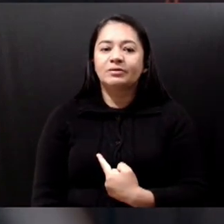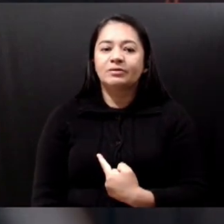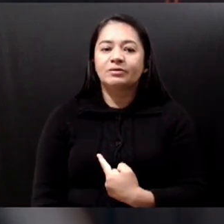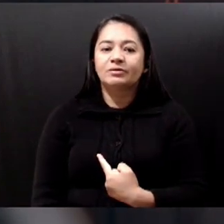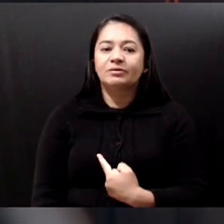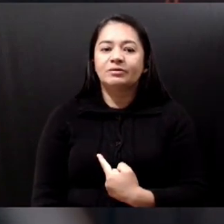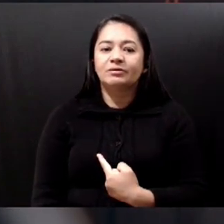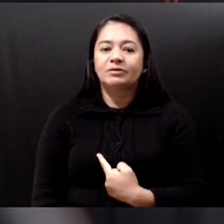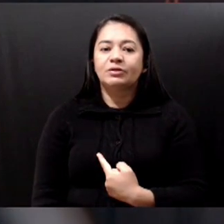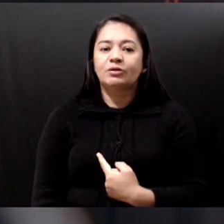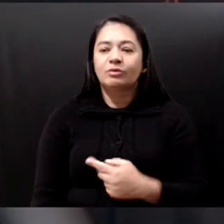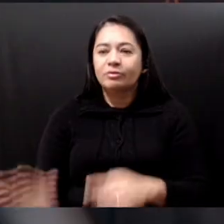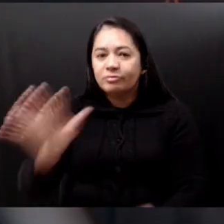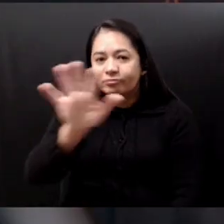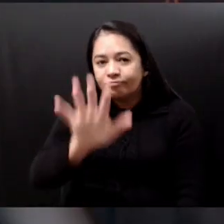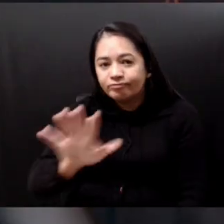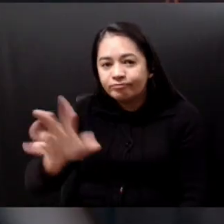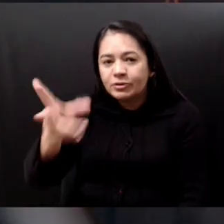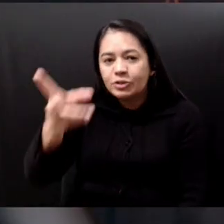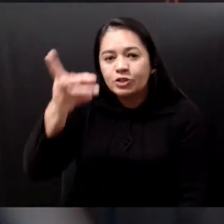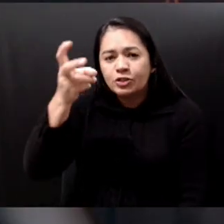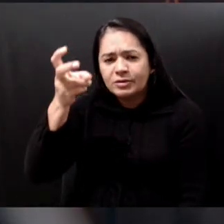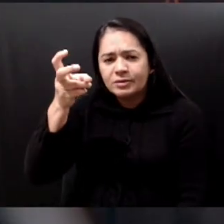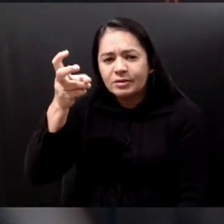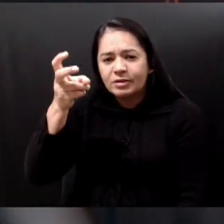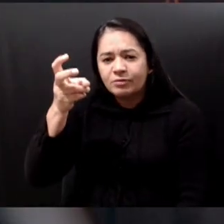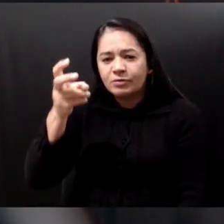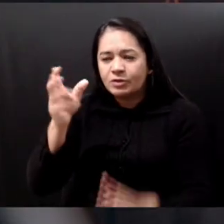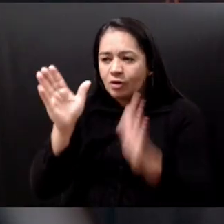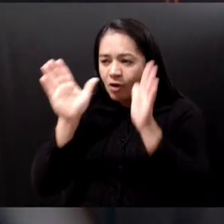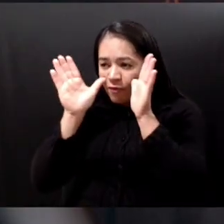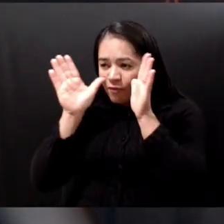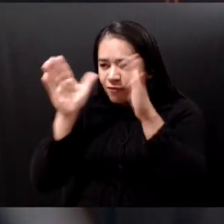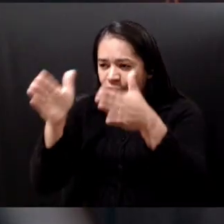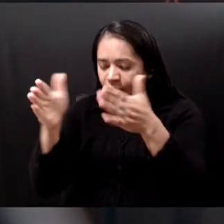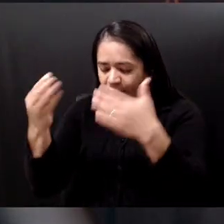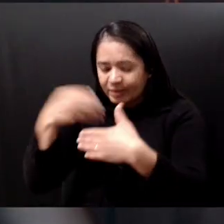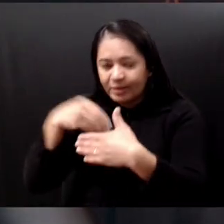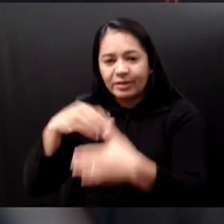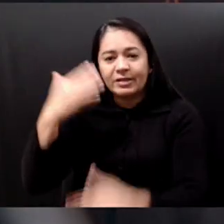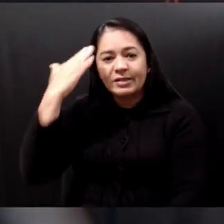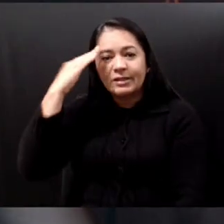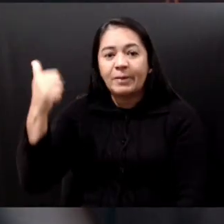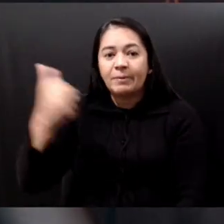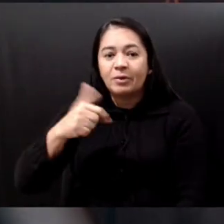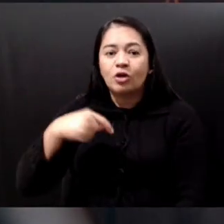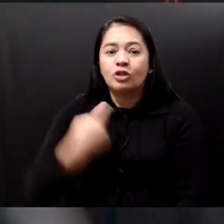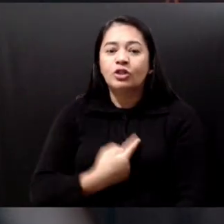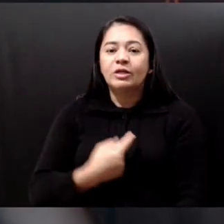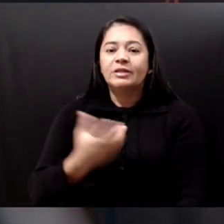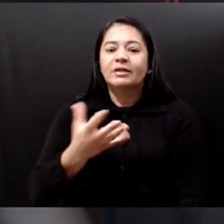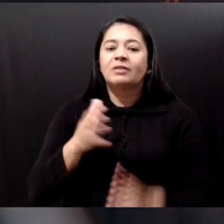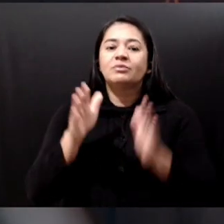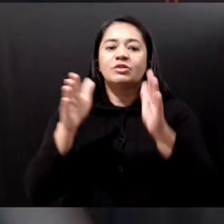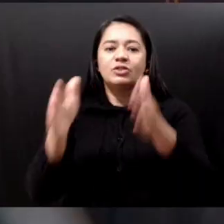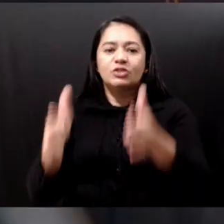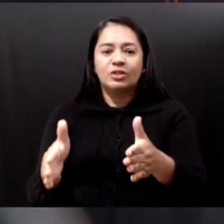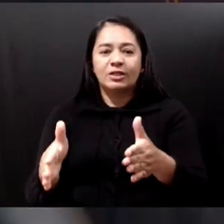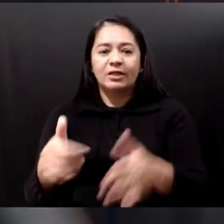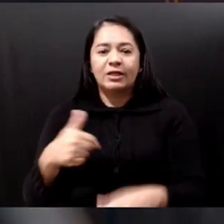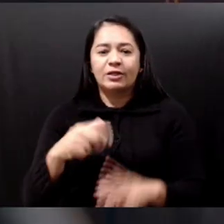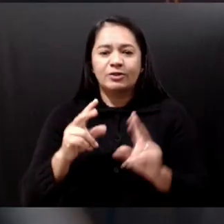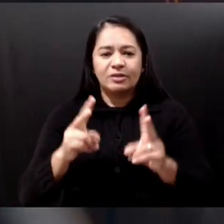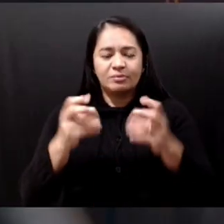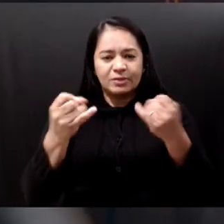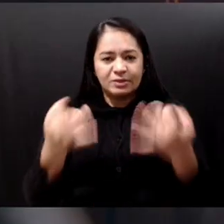discernimento, né? A gente tem que ter um olhar para dentro para entender primeiro aonde nós queremos chegar. Eu uhum, sempre falo que antes de sermos um